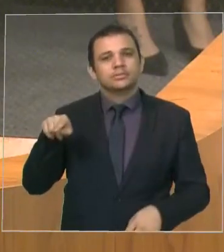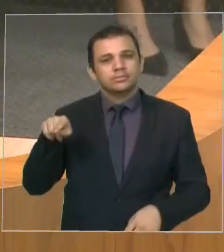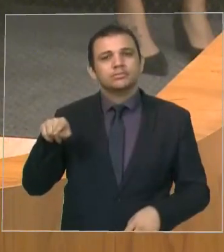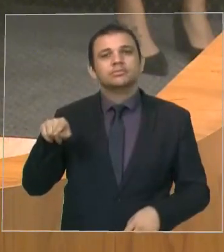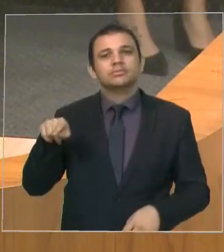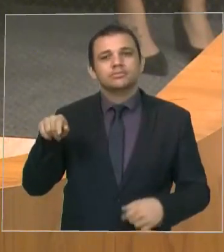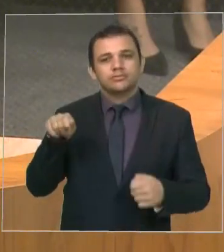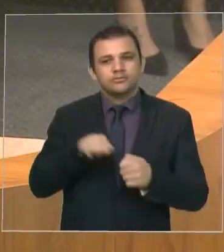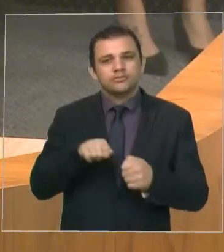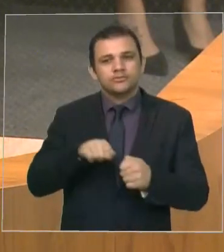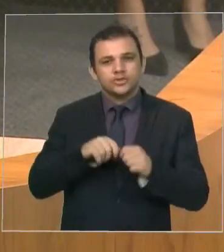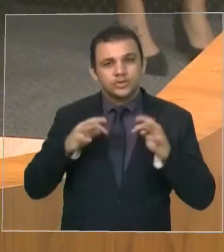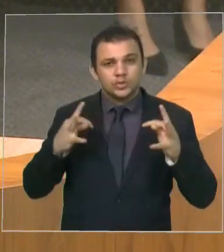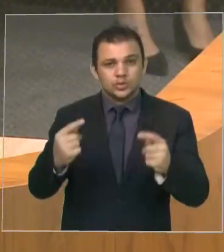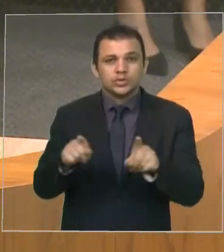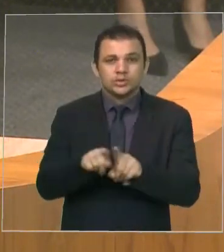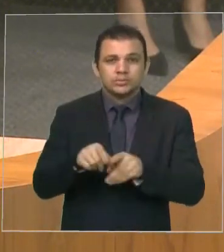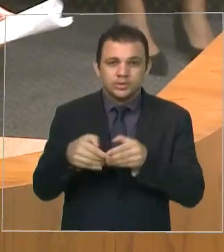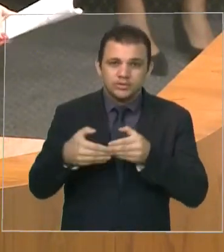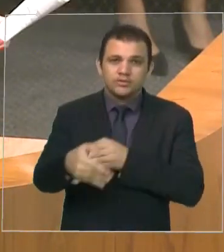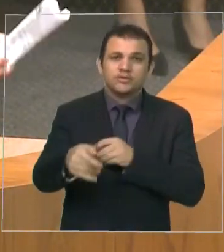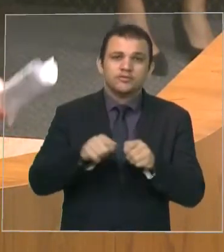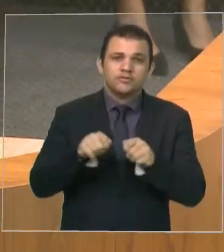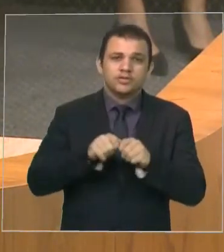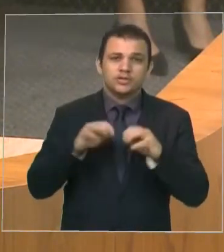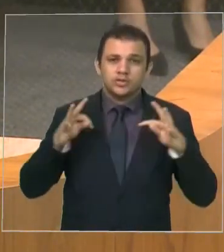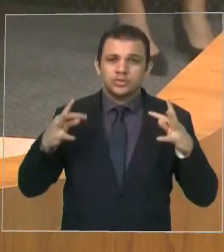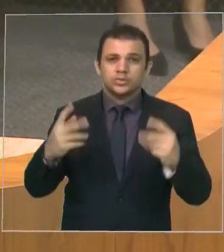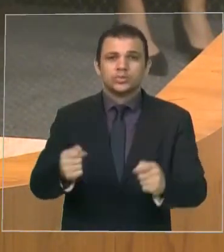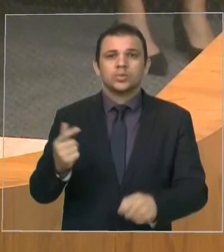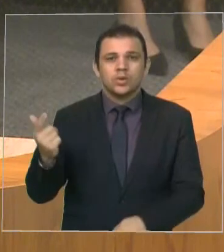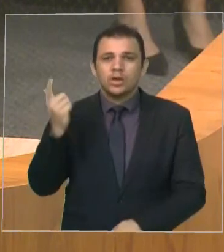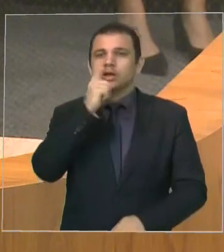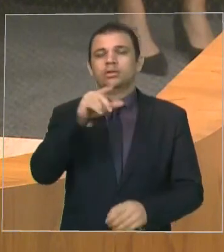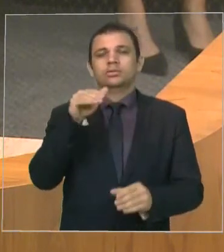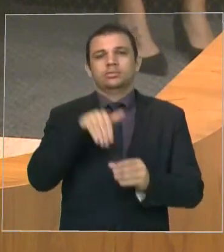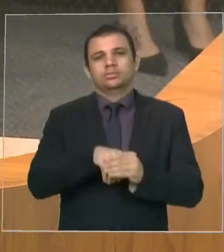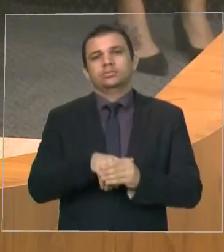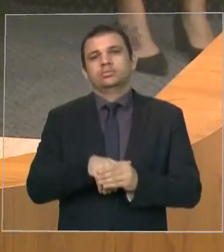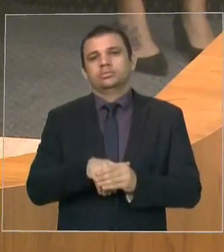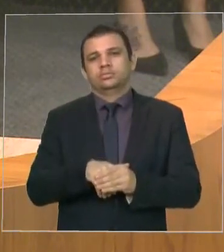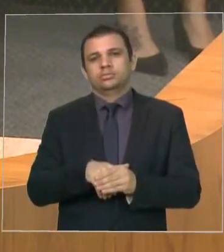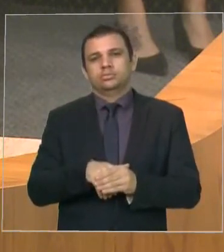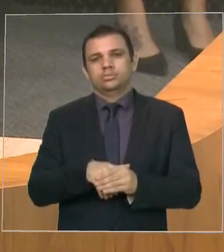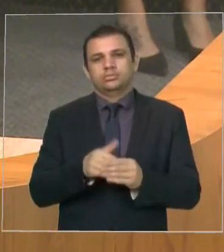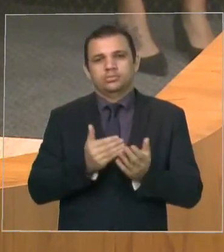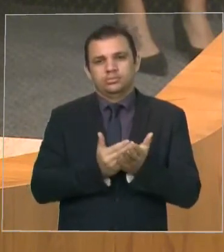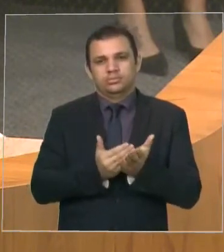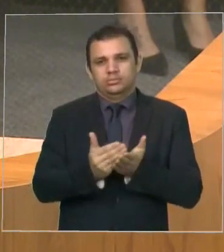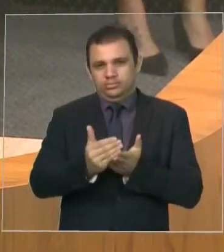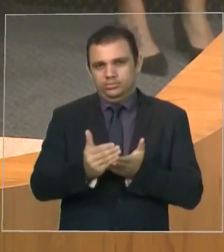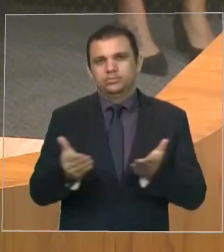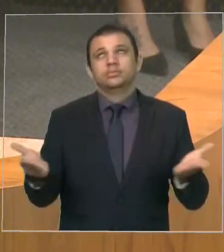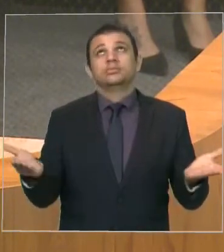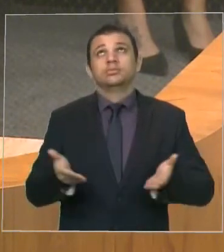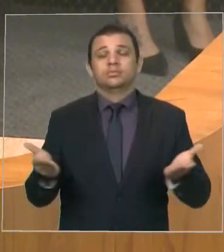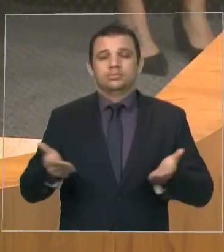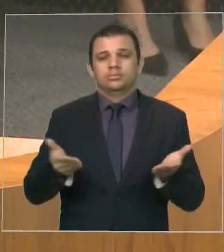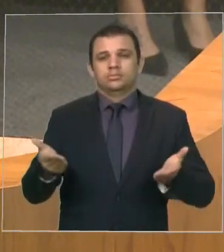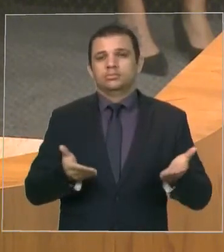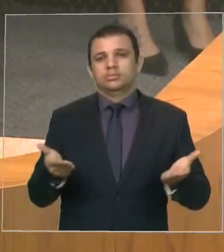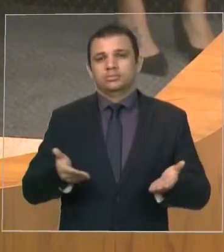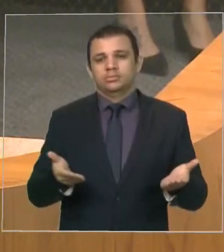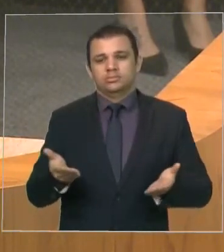vai fazer de tudo para ganhar essa eleição. Começou agora. Viu? Tem